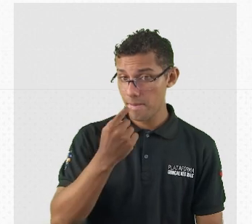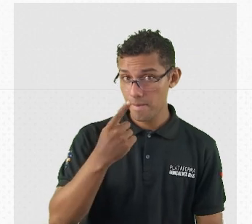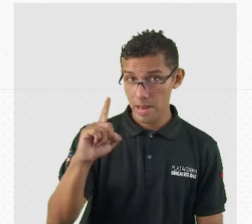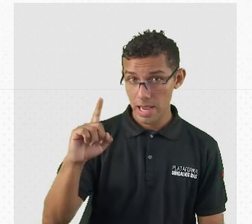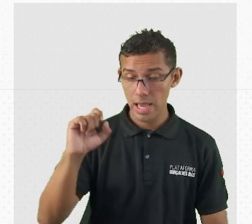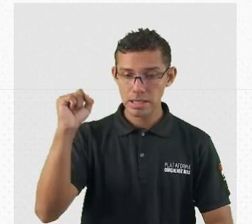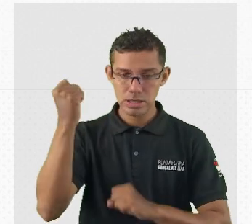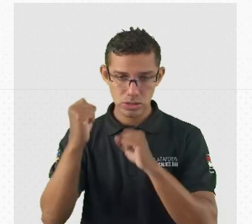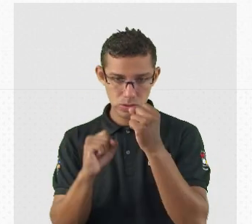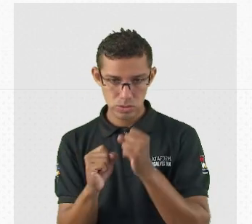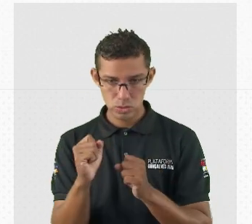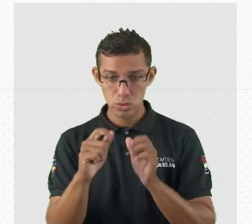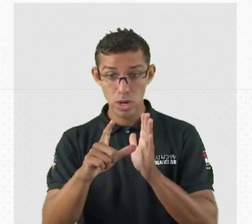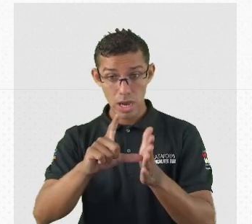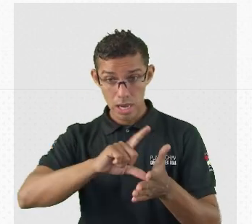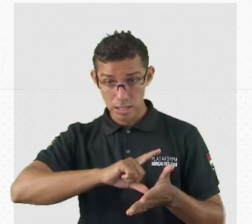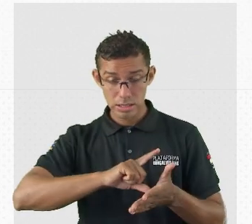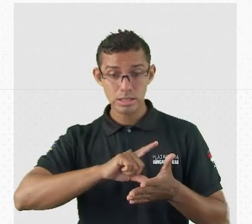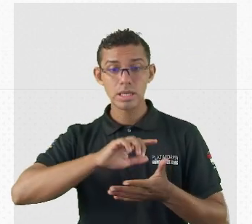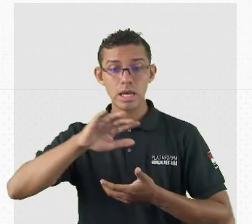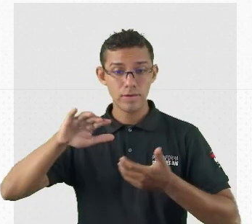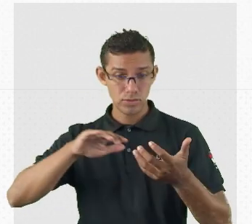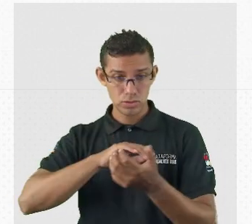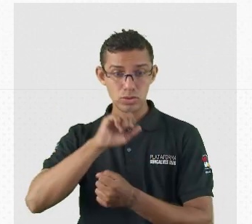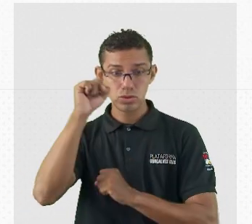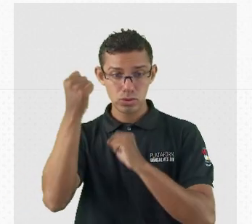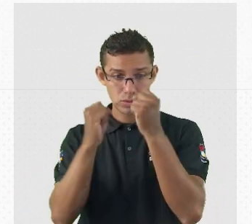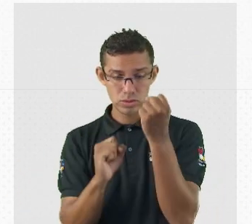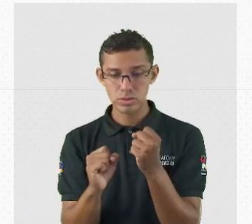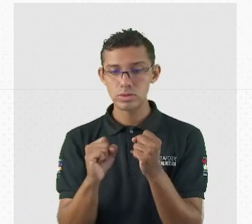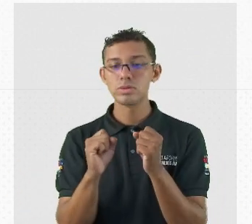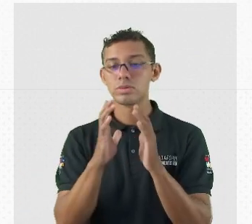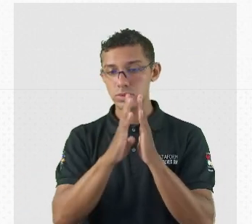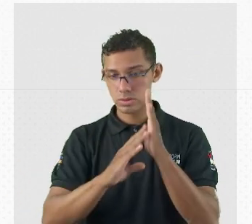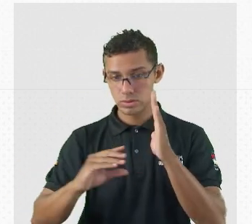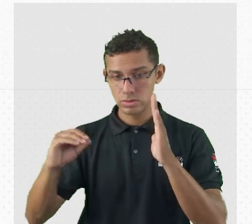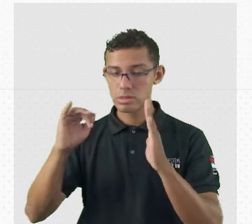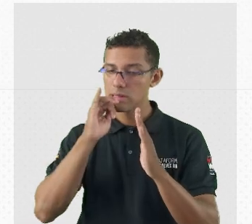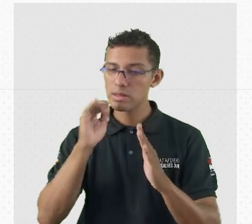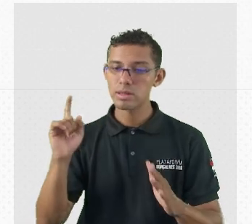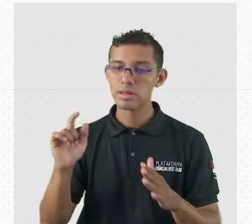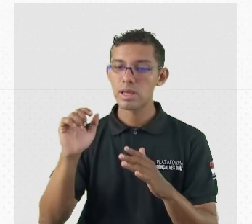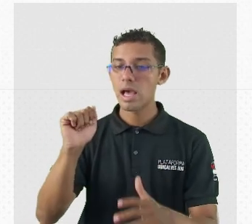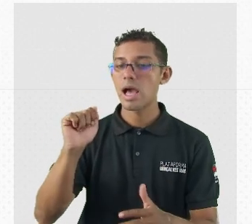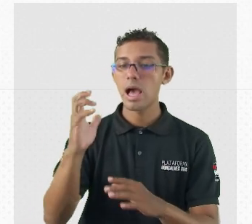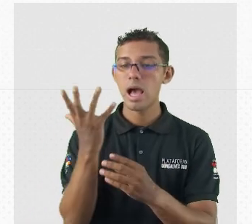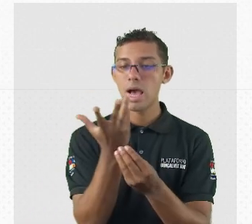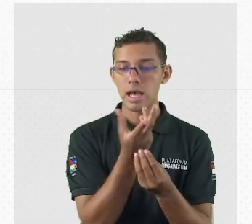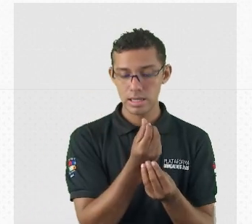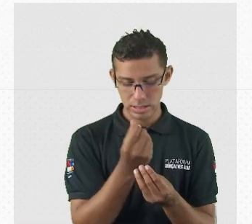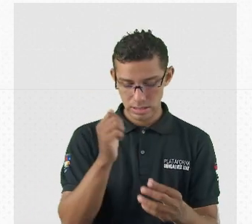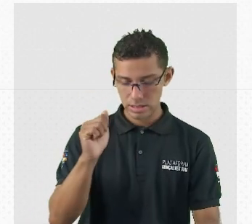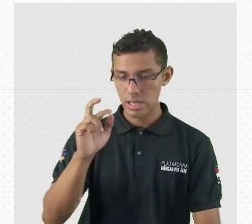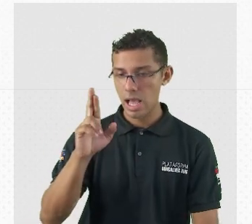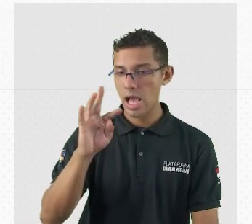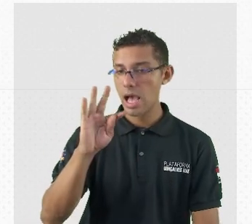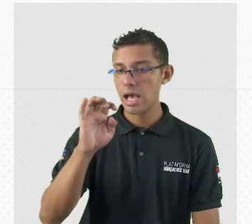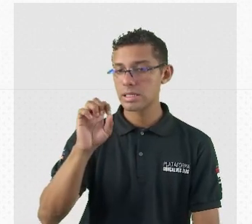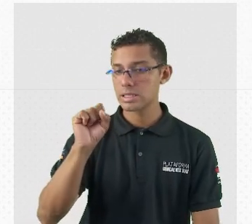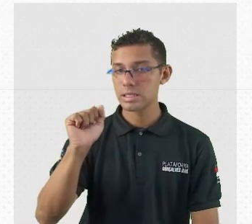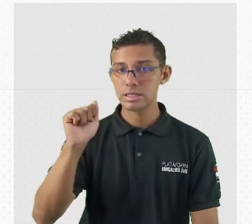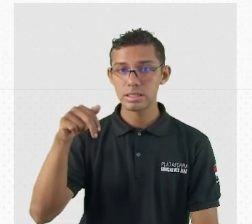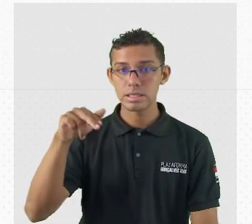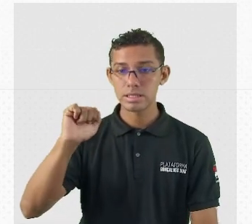pré-industrial, antes da primeira revolução industrial, gente, nós tínhamos um modelo de produção que nós chamamos de artesanal, ou seja, uma produção